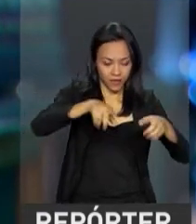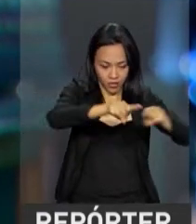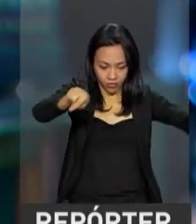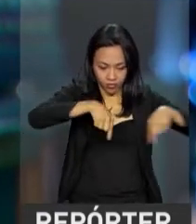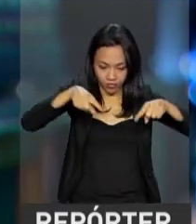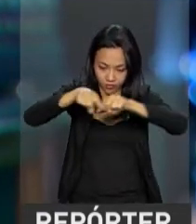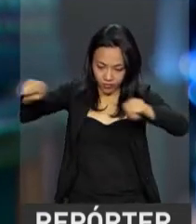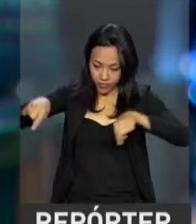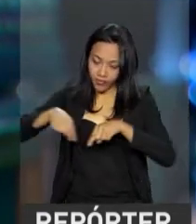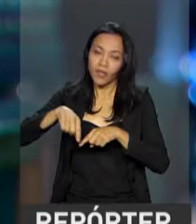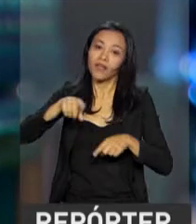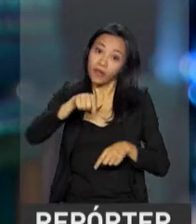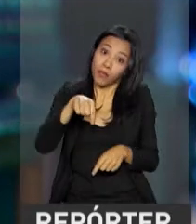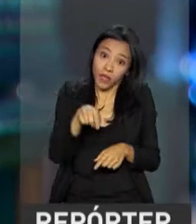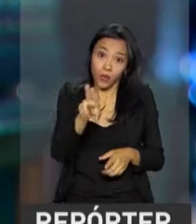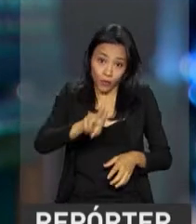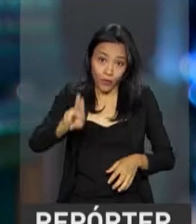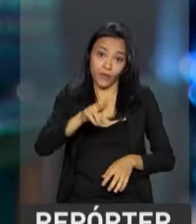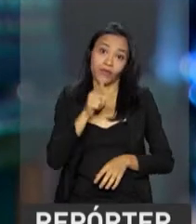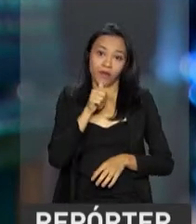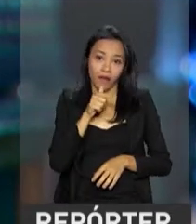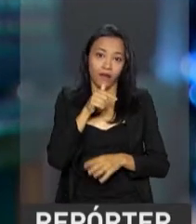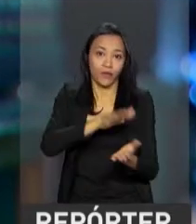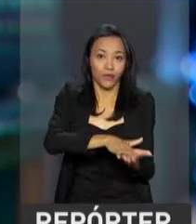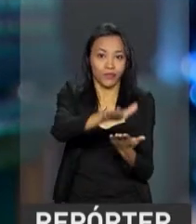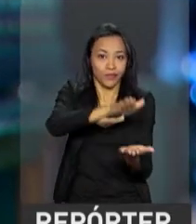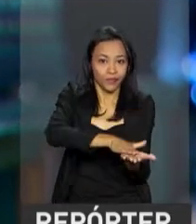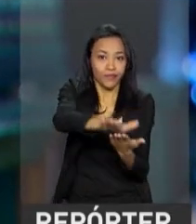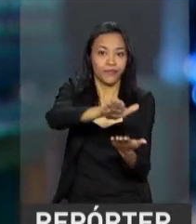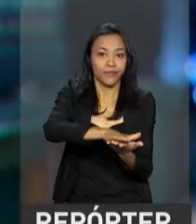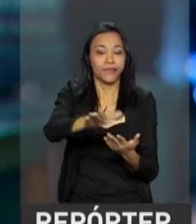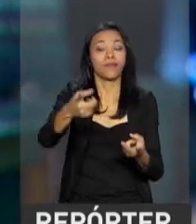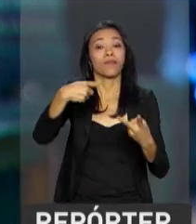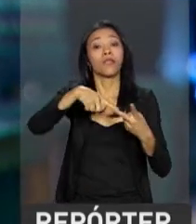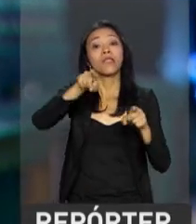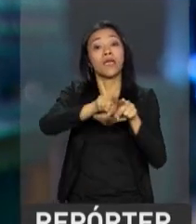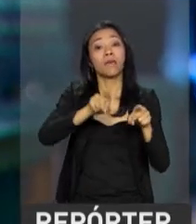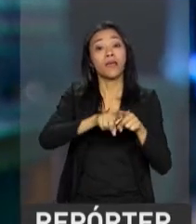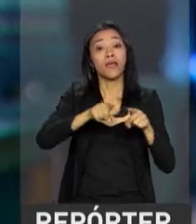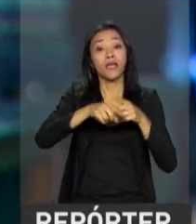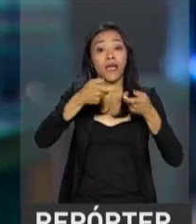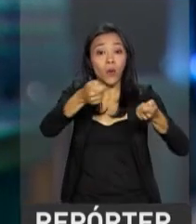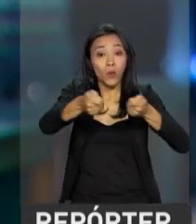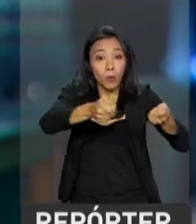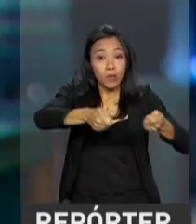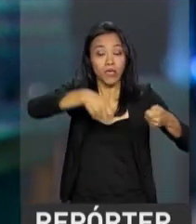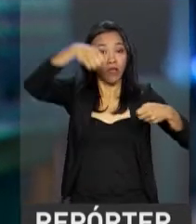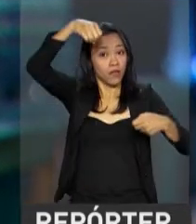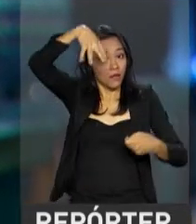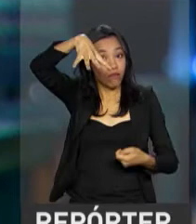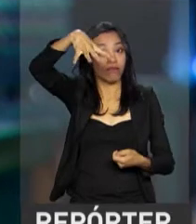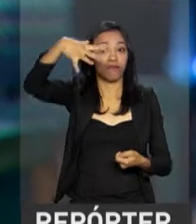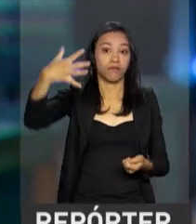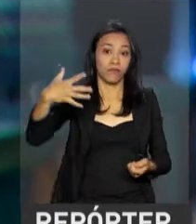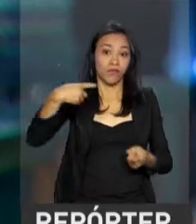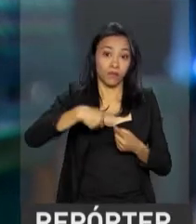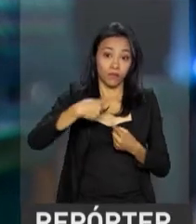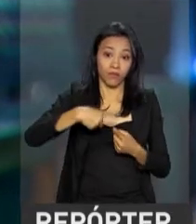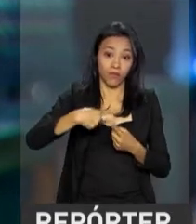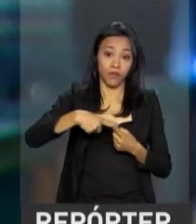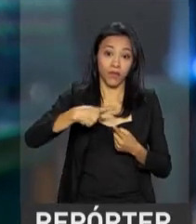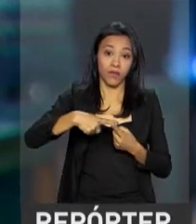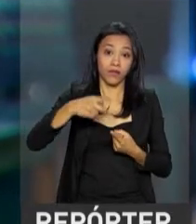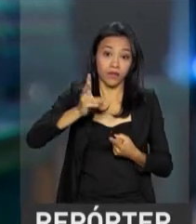produtivo, uma economia significativa também na energia utilizada, né, pela rotativa que é